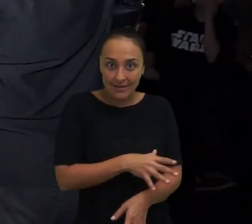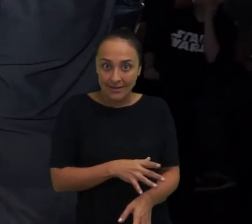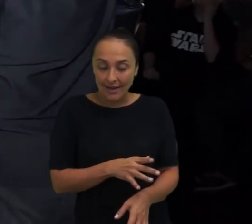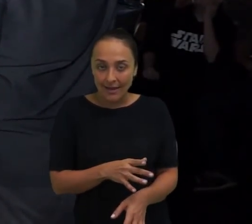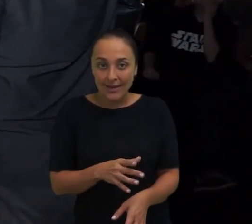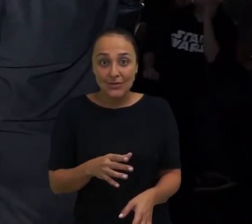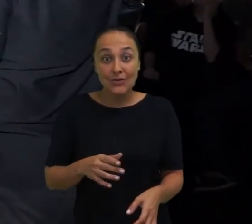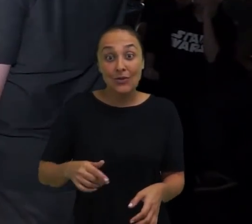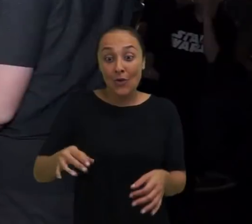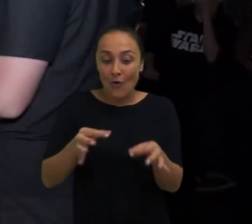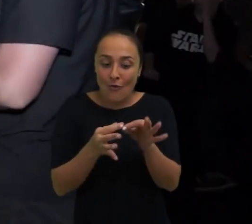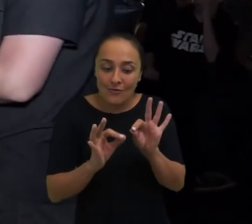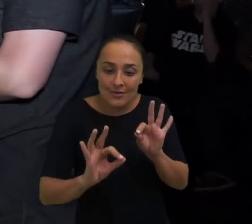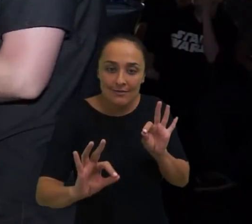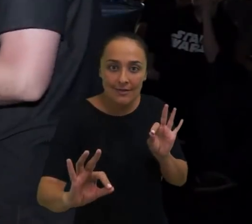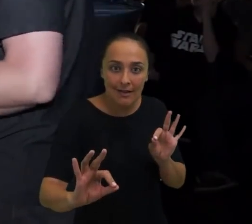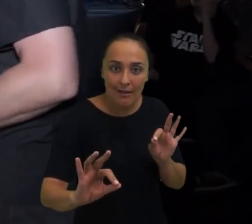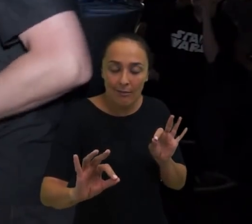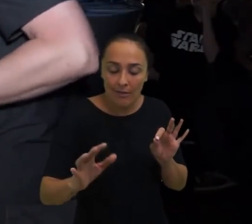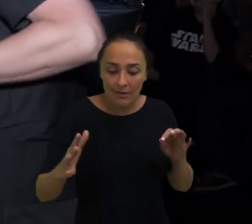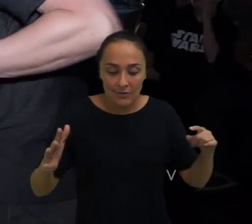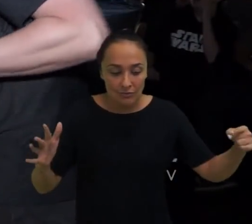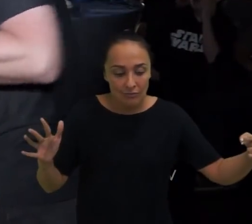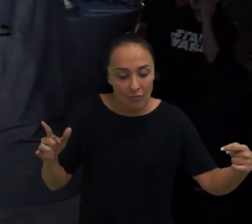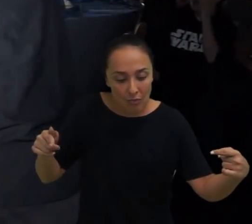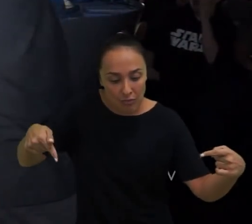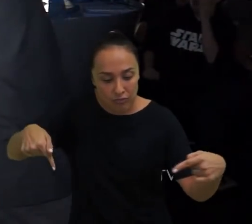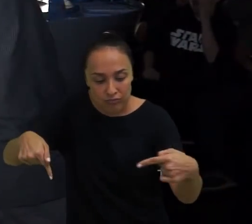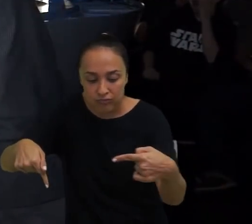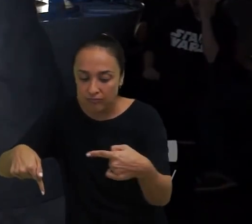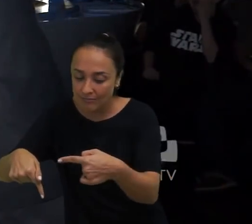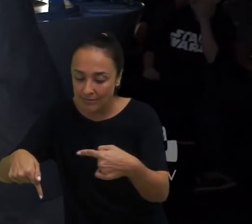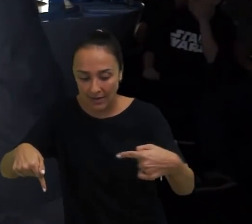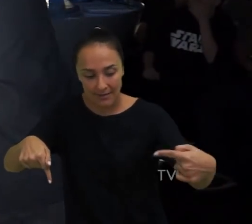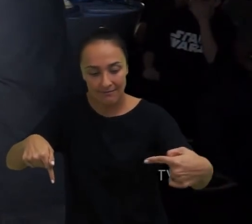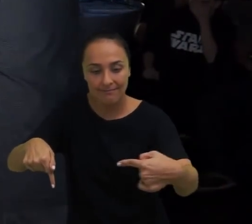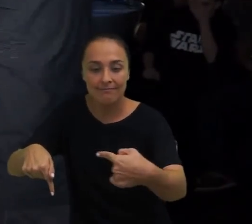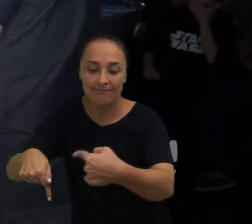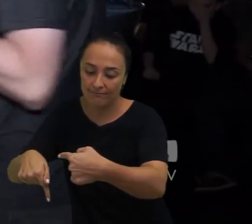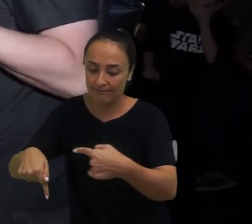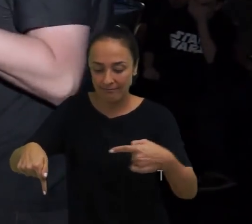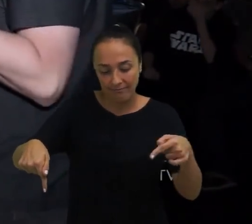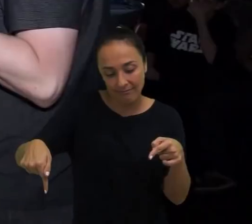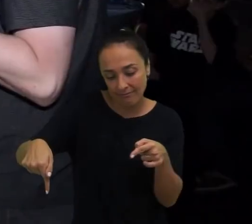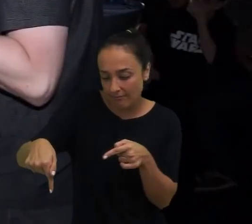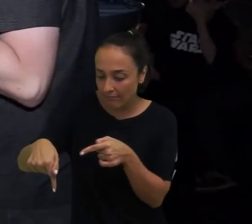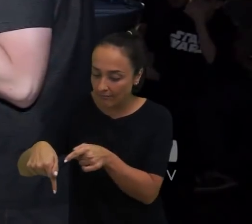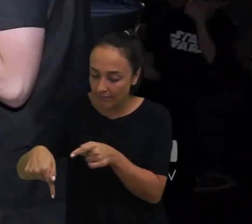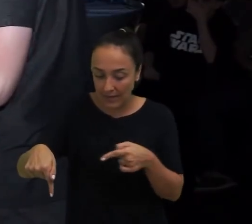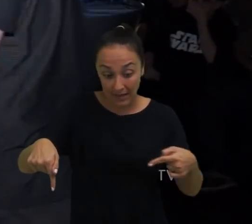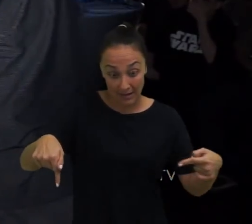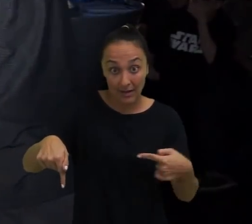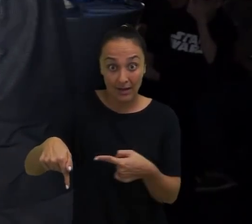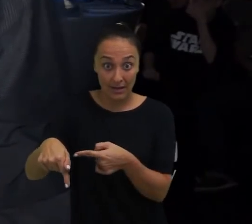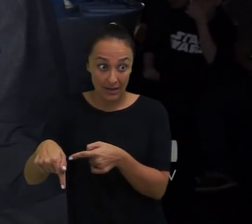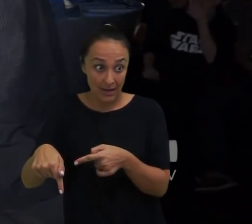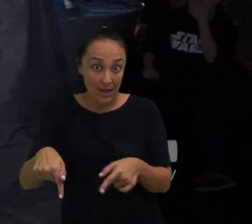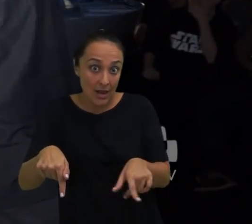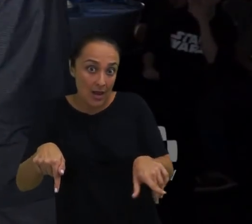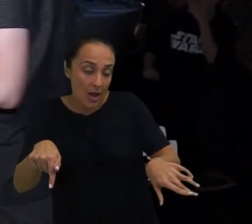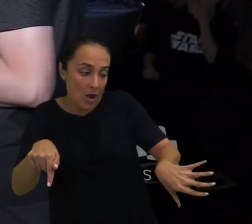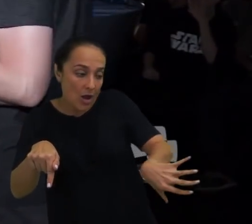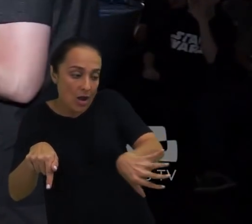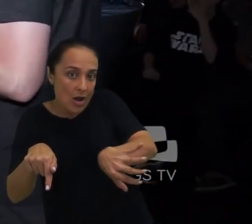se mede a velocidade de algum desses filamentos, eles não estão se aproximando do quasar, eles estão se afastando dele. Como se eles estivessem